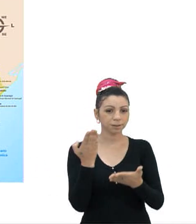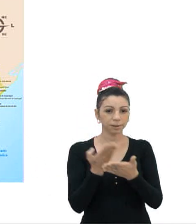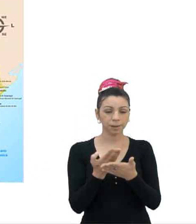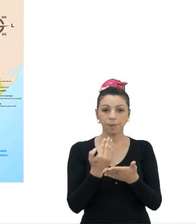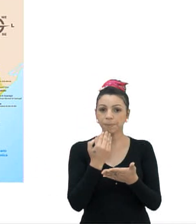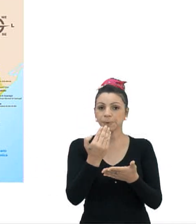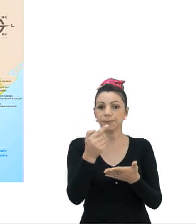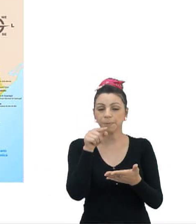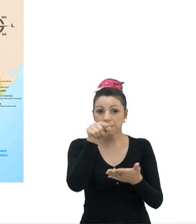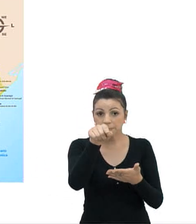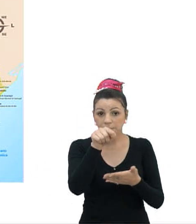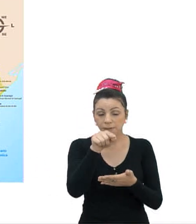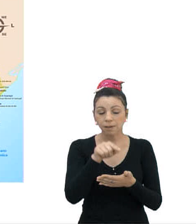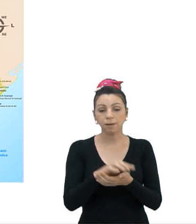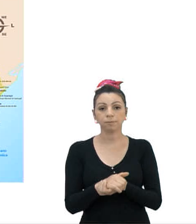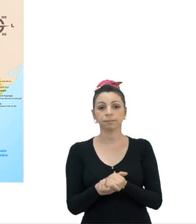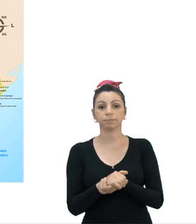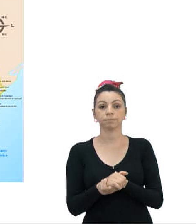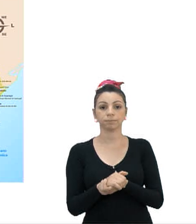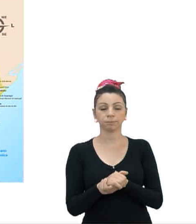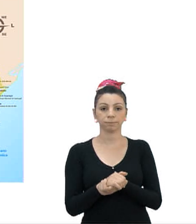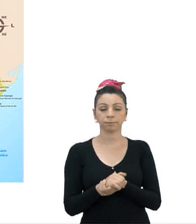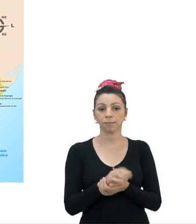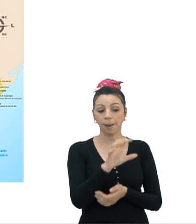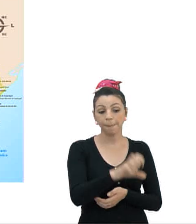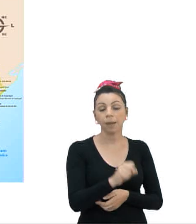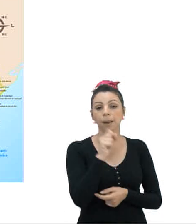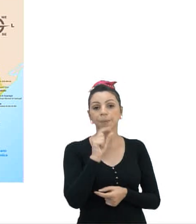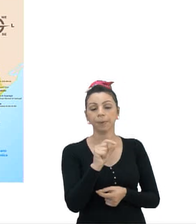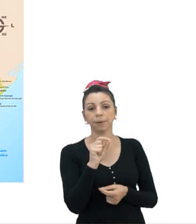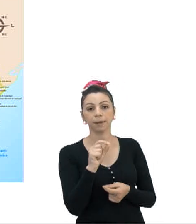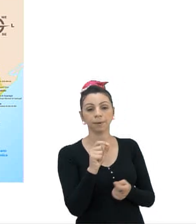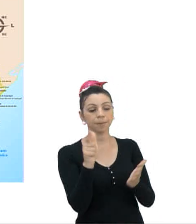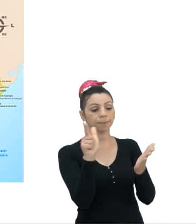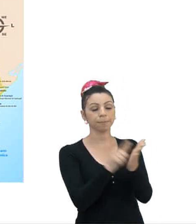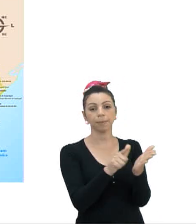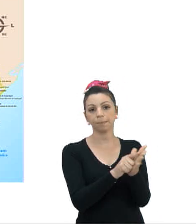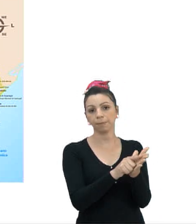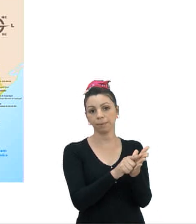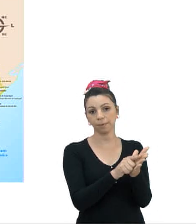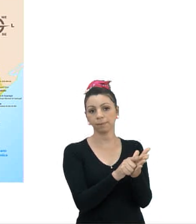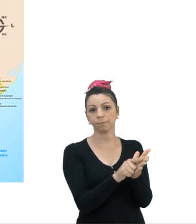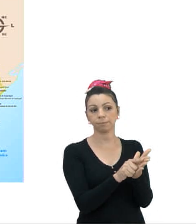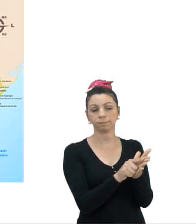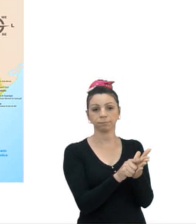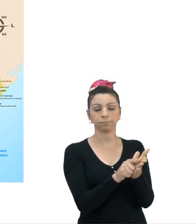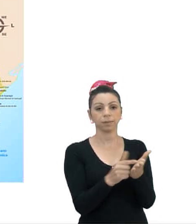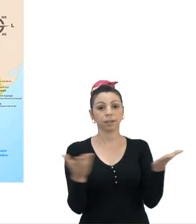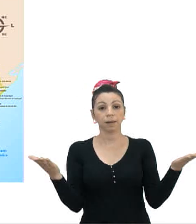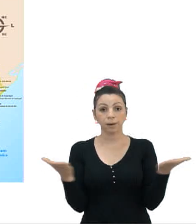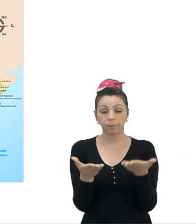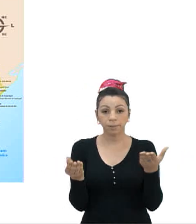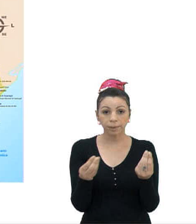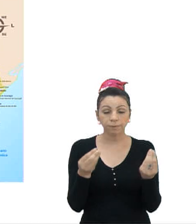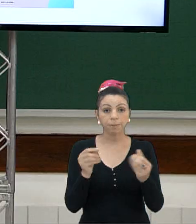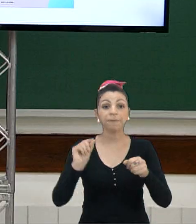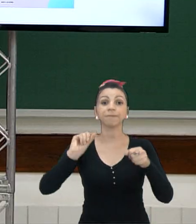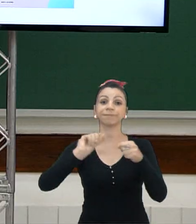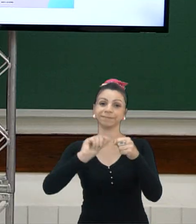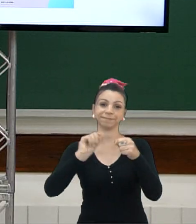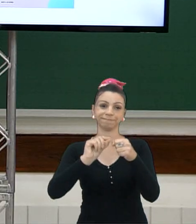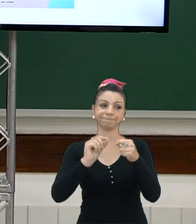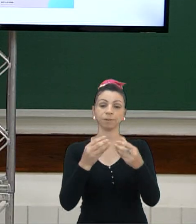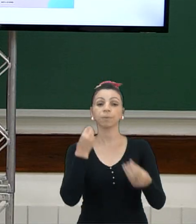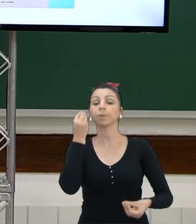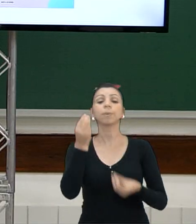passada eu pedi para vocês separarem ou uma folha de caderno ou uma folha de sulfite? Agora nós vamos produzir esse